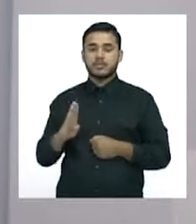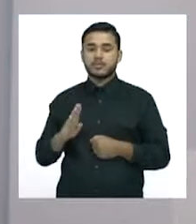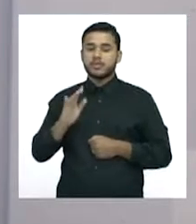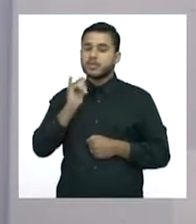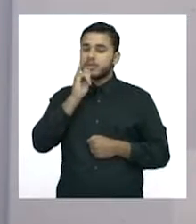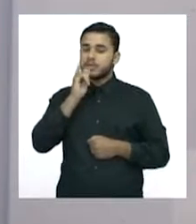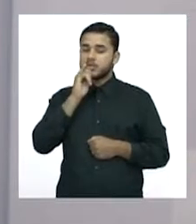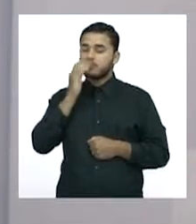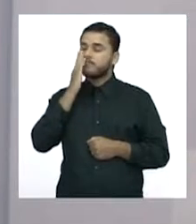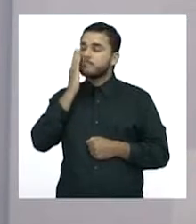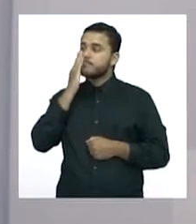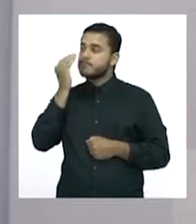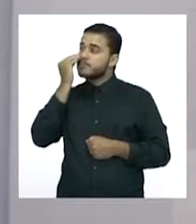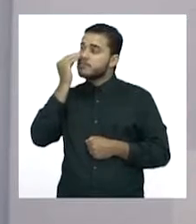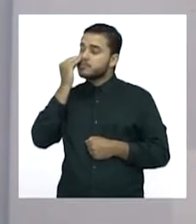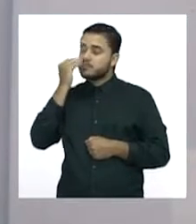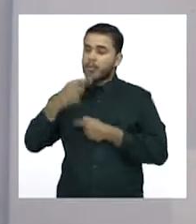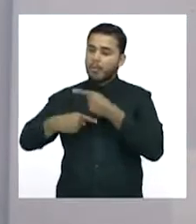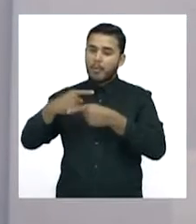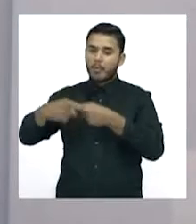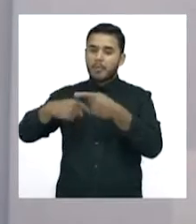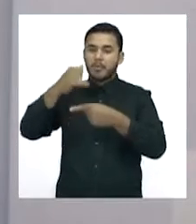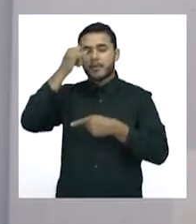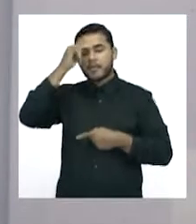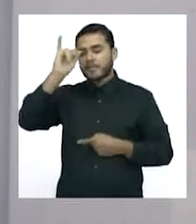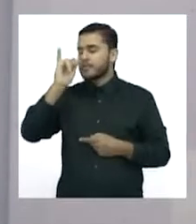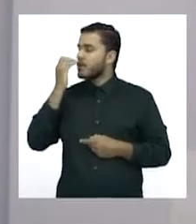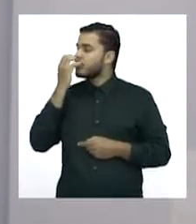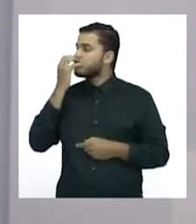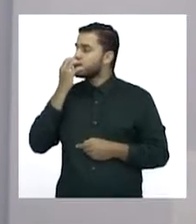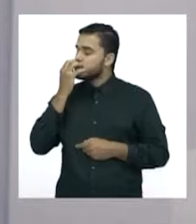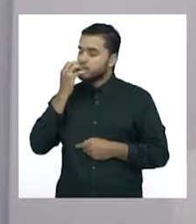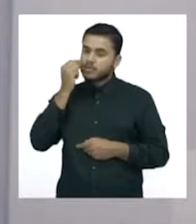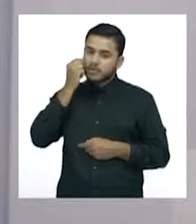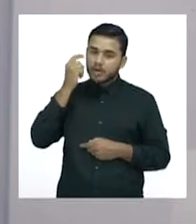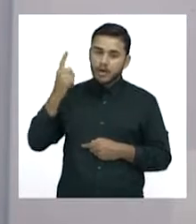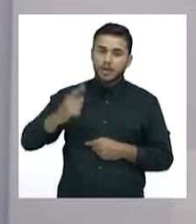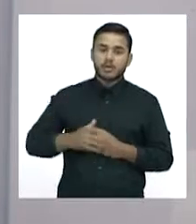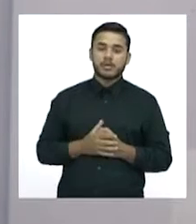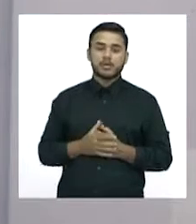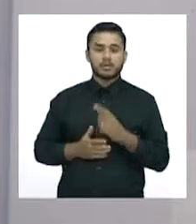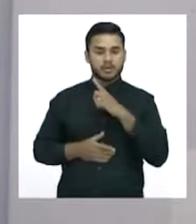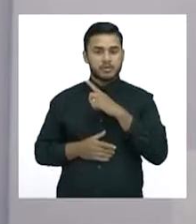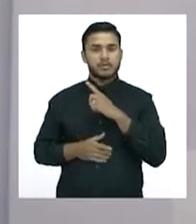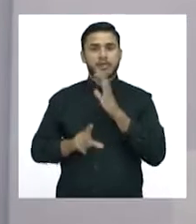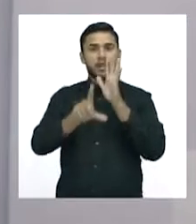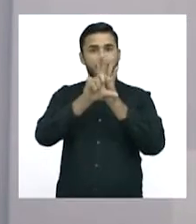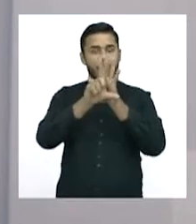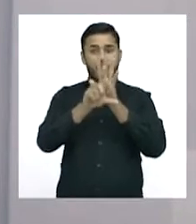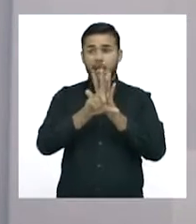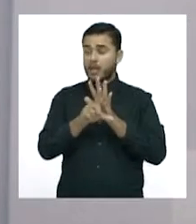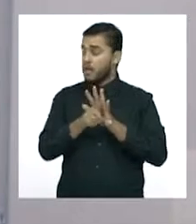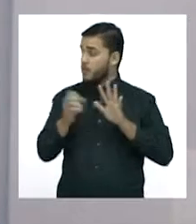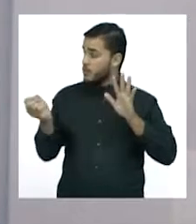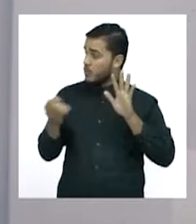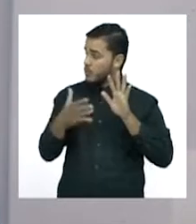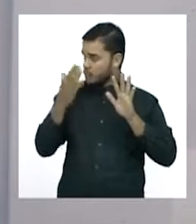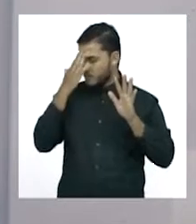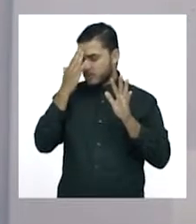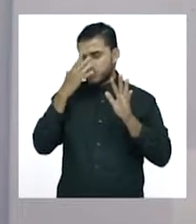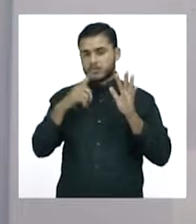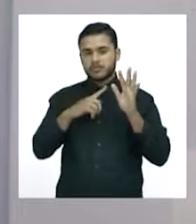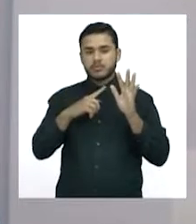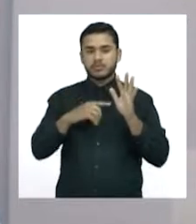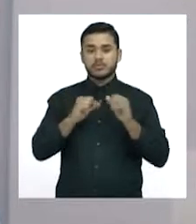políticas ligadas à questão ambiental que preconizam isso. Legislações novas estão surgindo e para esses animais ainda, como não